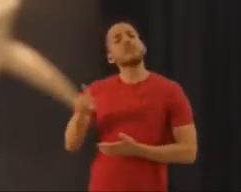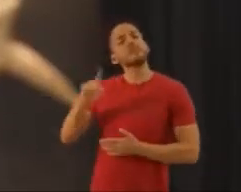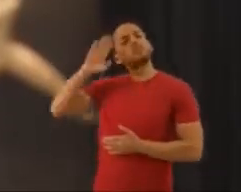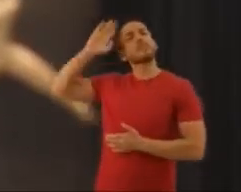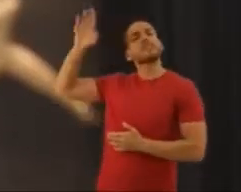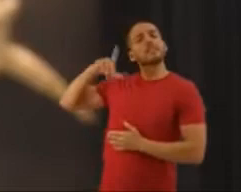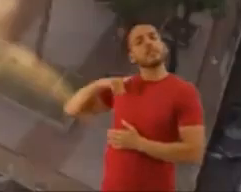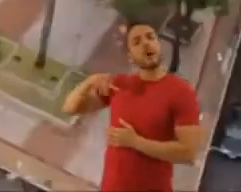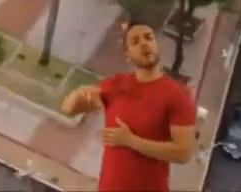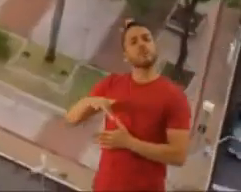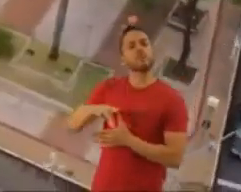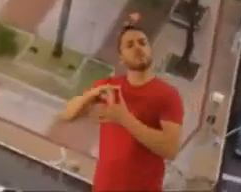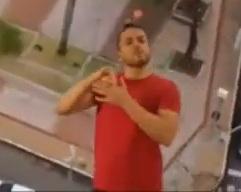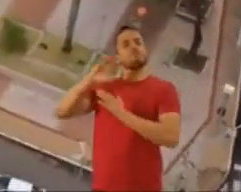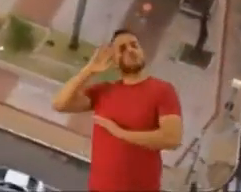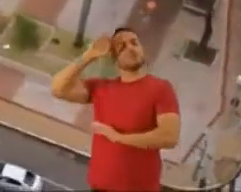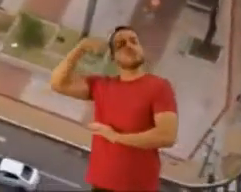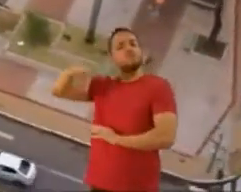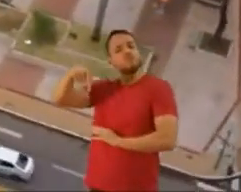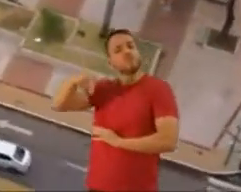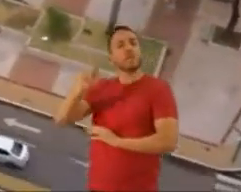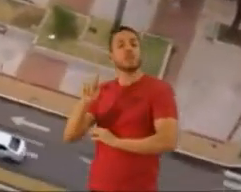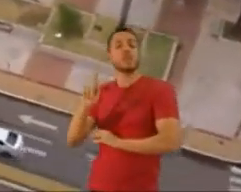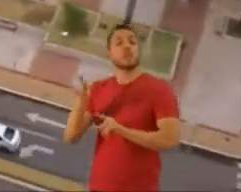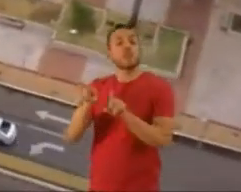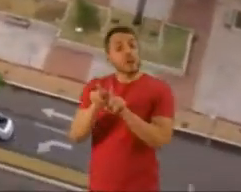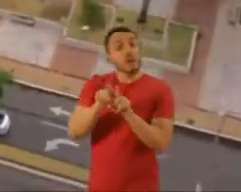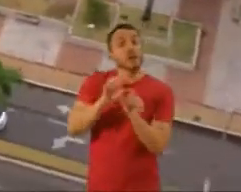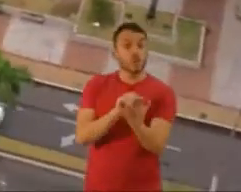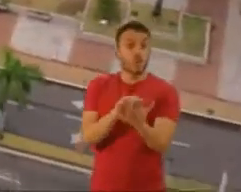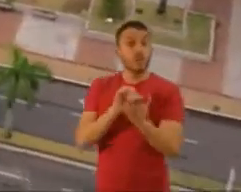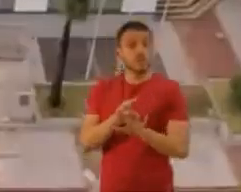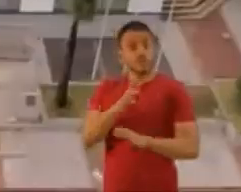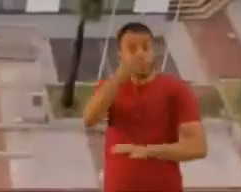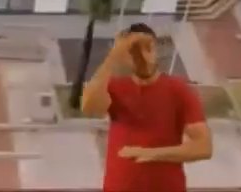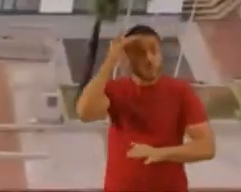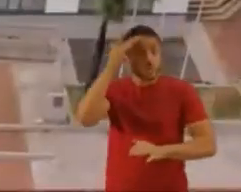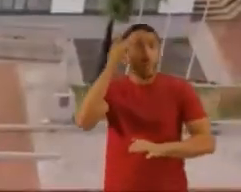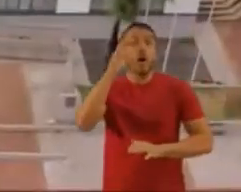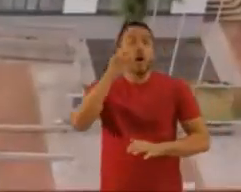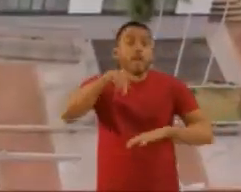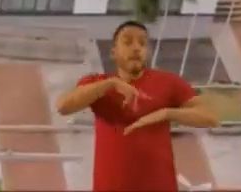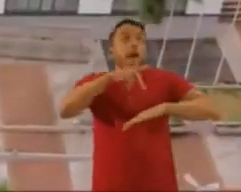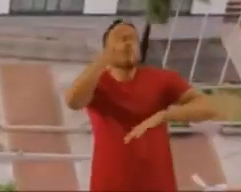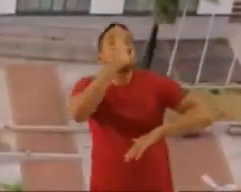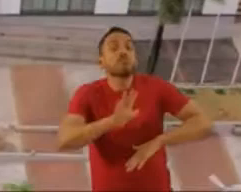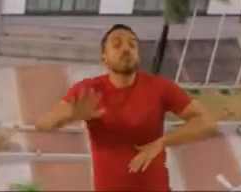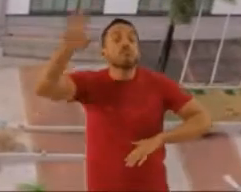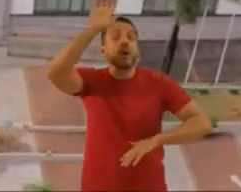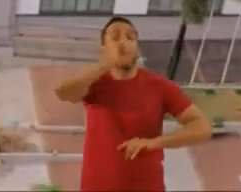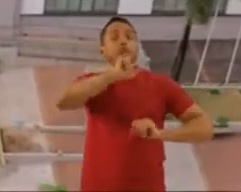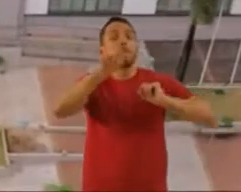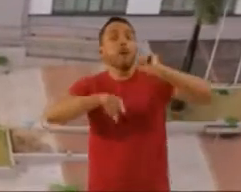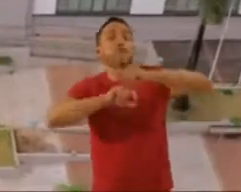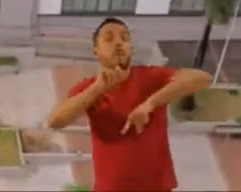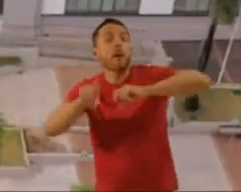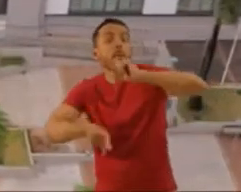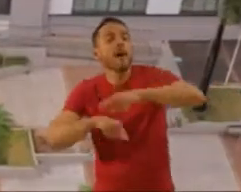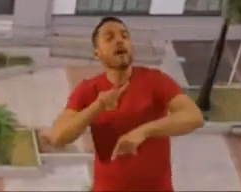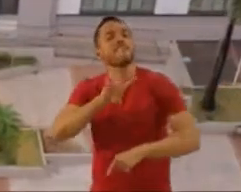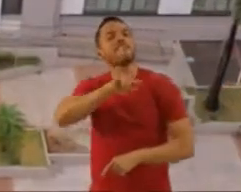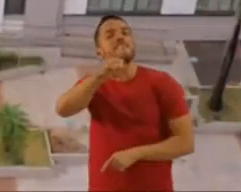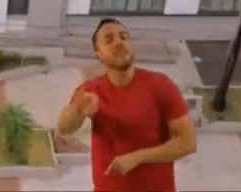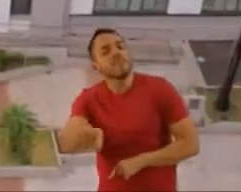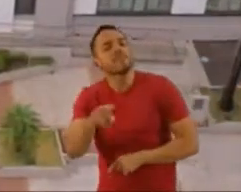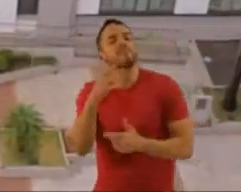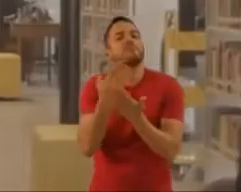também é uma referência na educação. Vem gente do país todo fazer faculdade aqui. Eu sou professor universitário, já tive aluno de Rondônia,